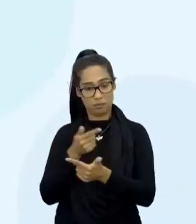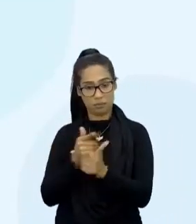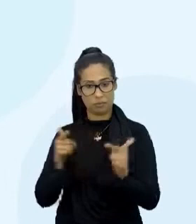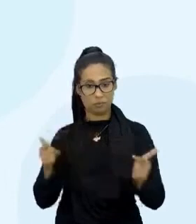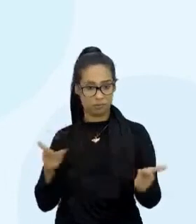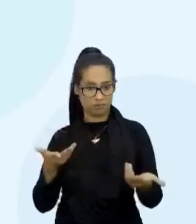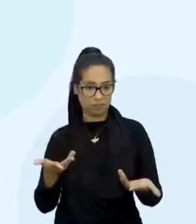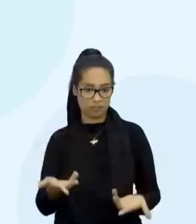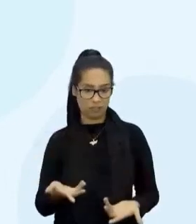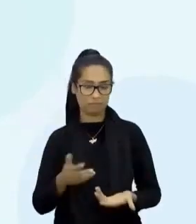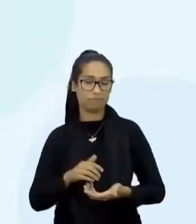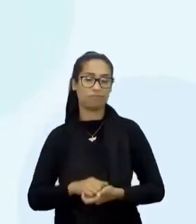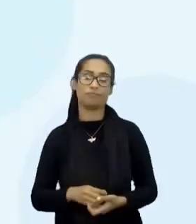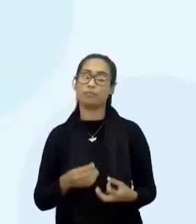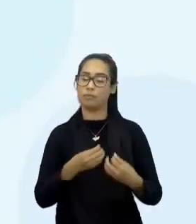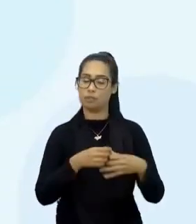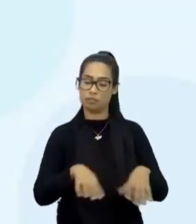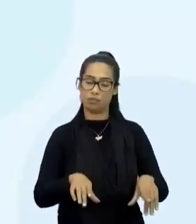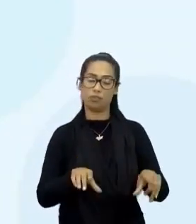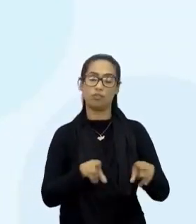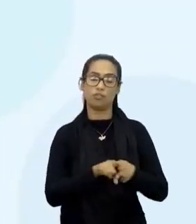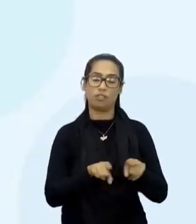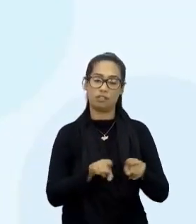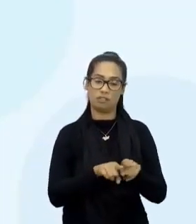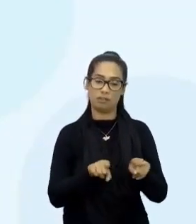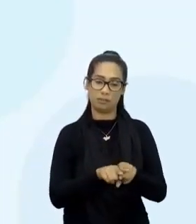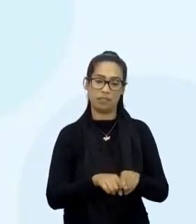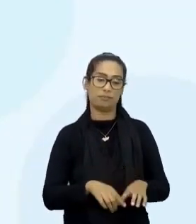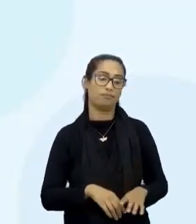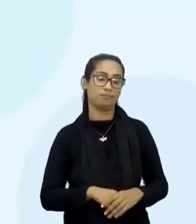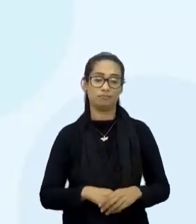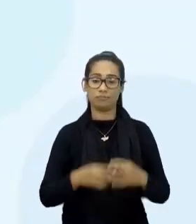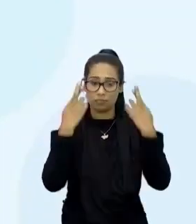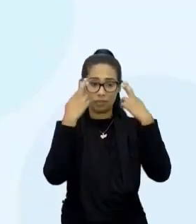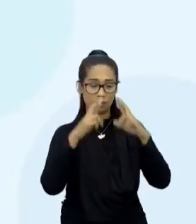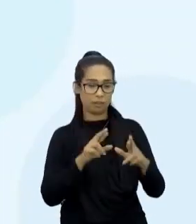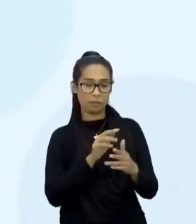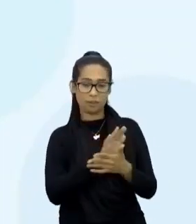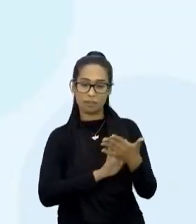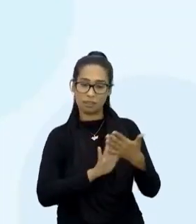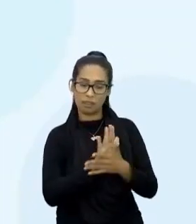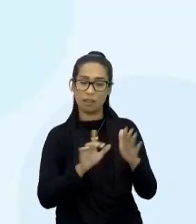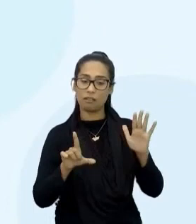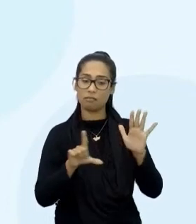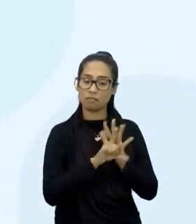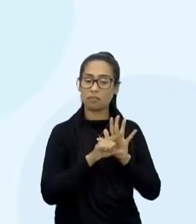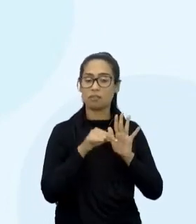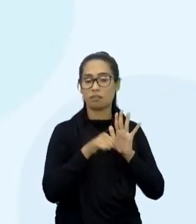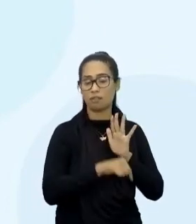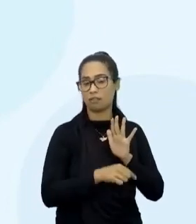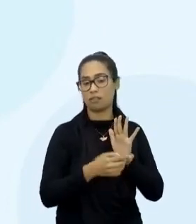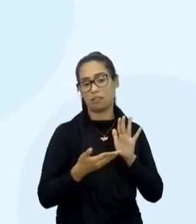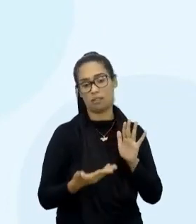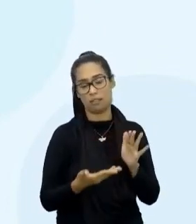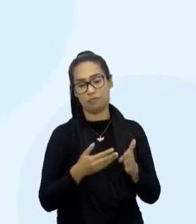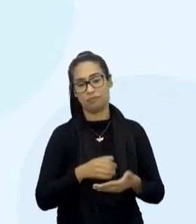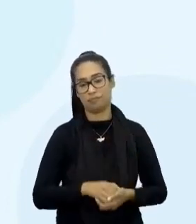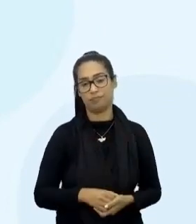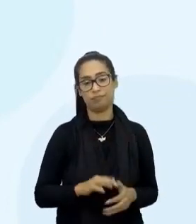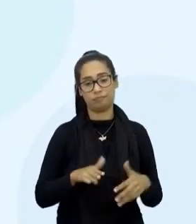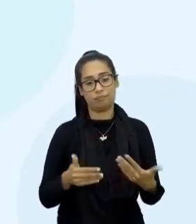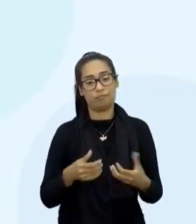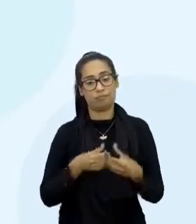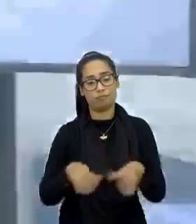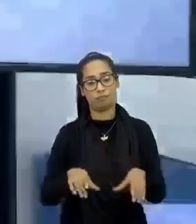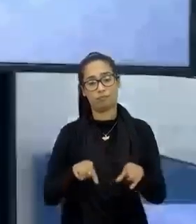em qualquer lugar, esgotos clandestinos, todos eles vão contaminar a fonte de água. Vamos supor que nós temos aí um processo